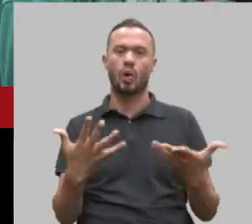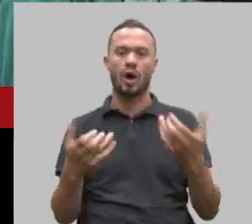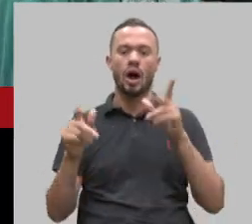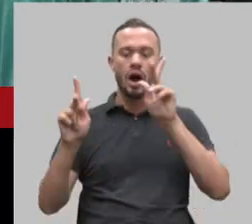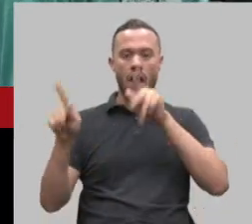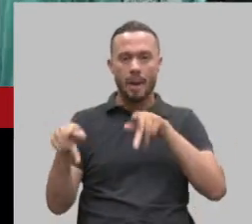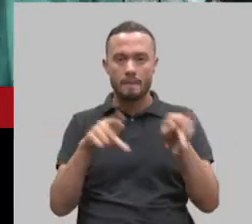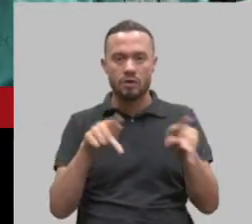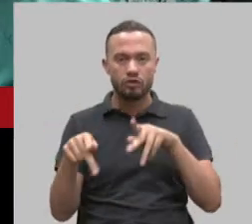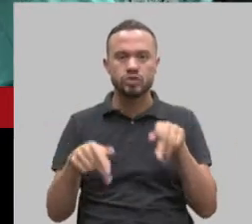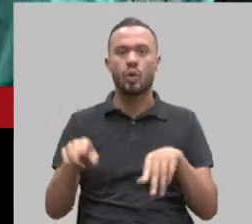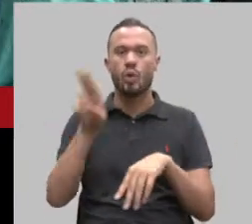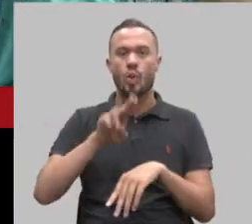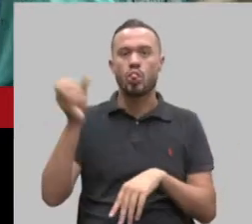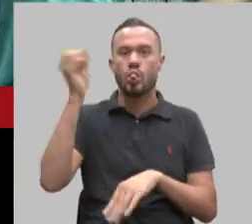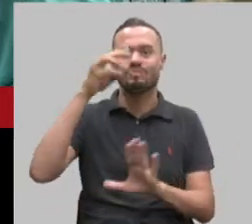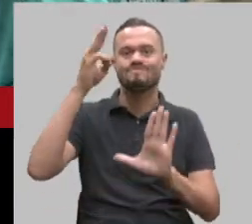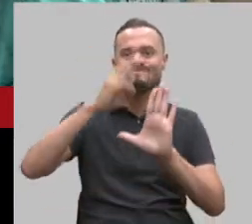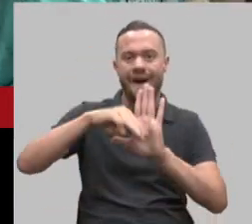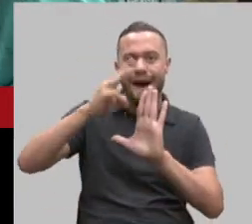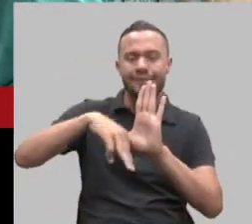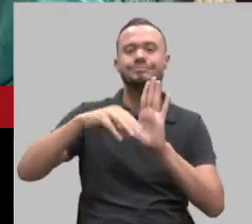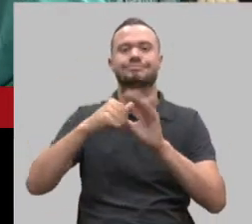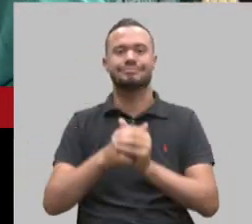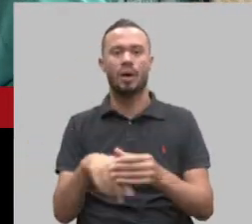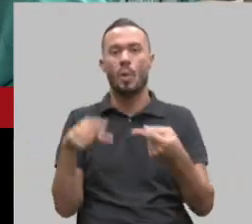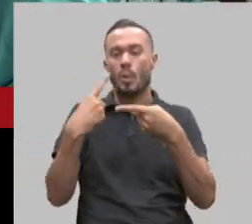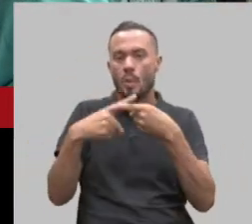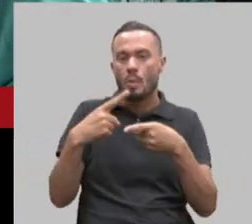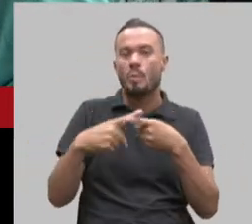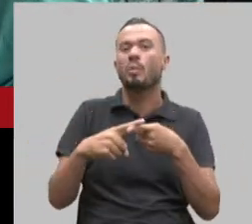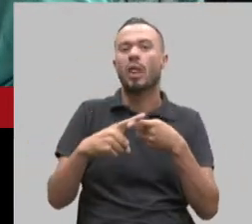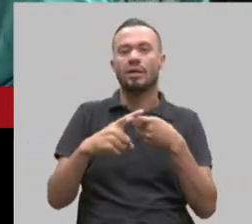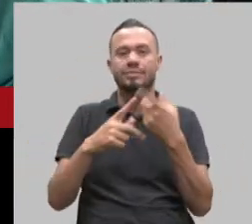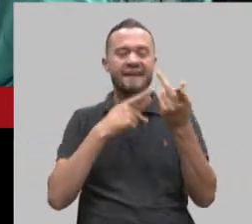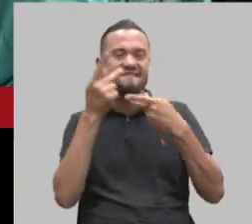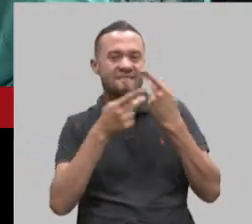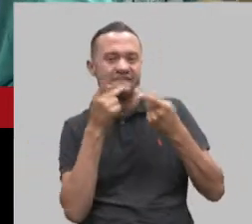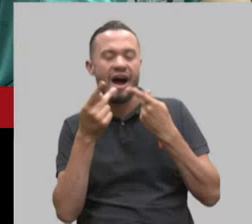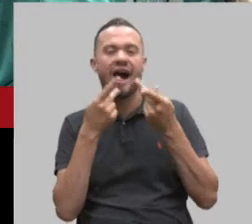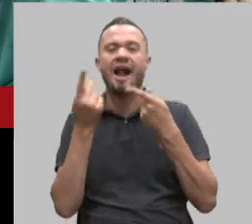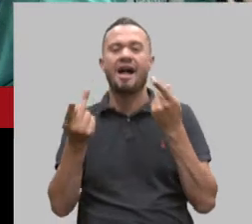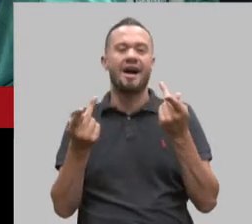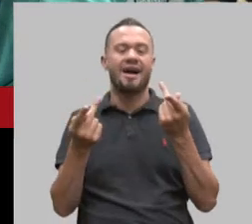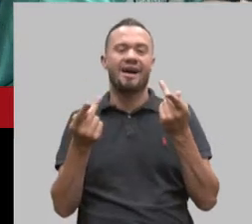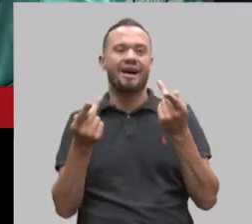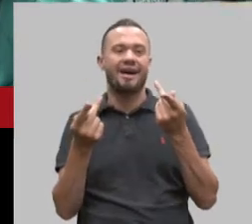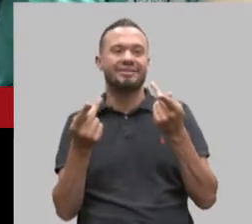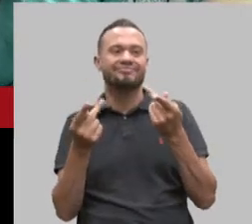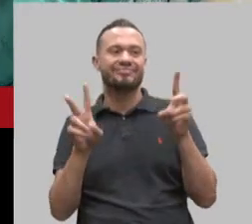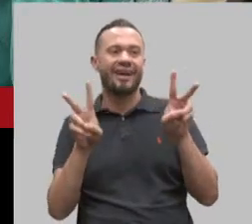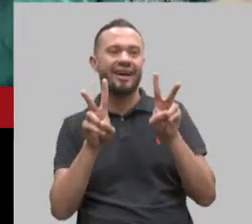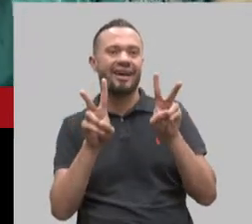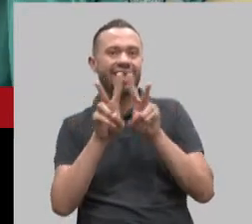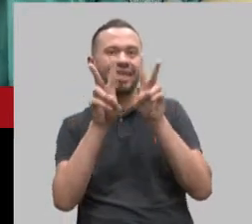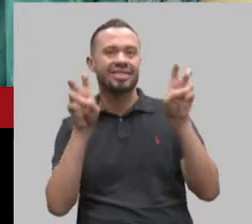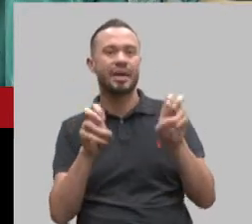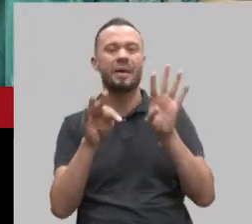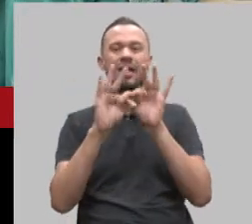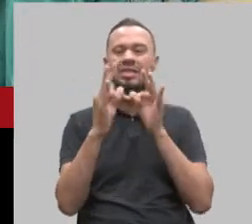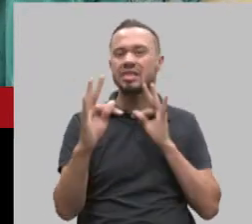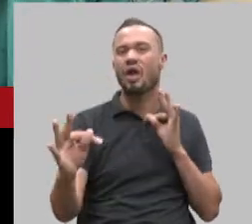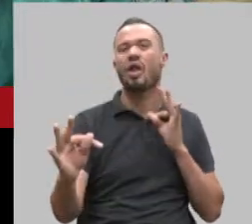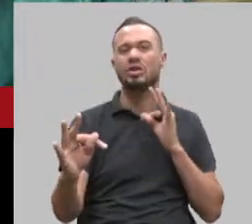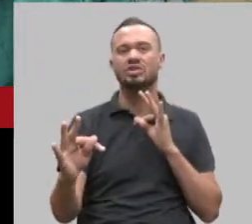utilizem de novas metodologias até porque fala dessa parte da da cultura e da tecnologia e a